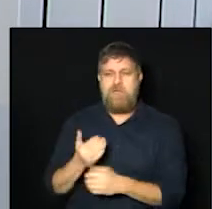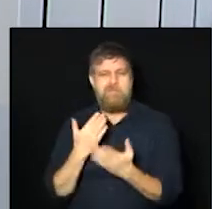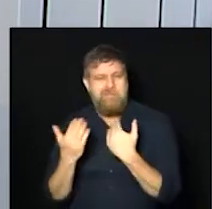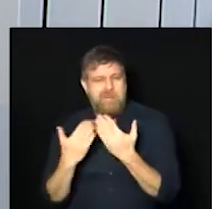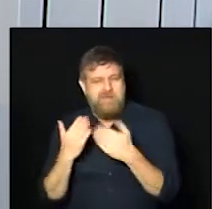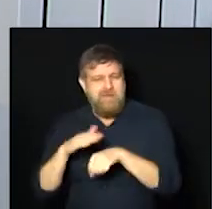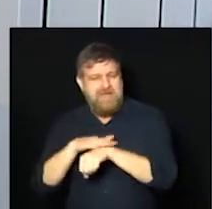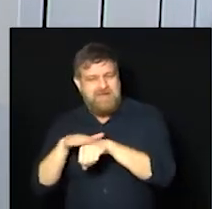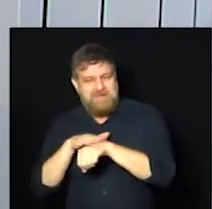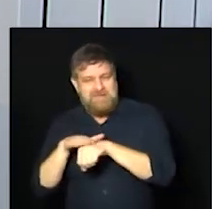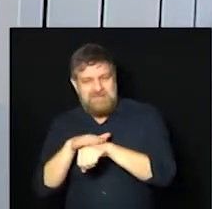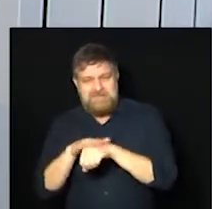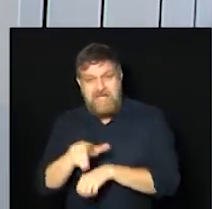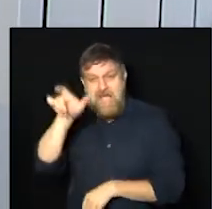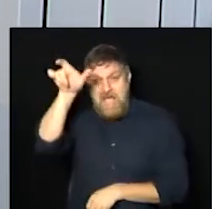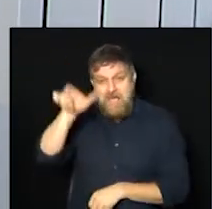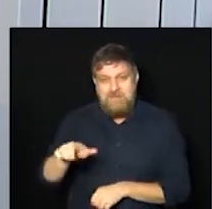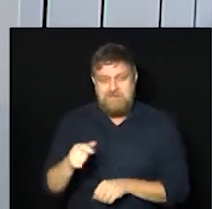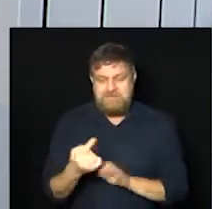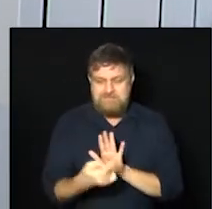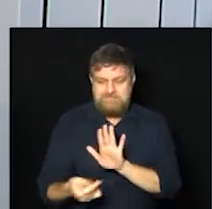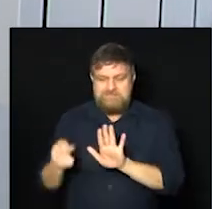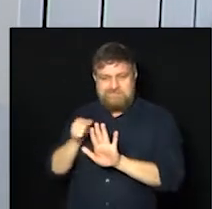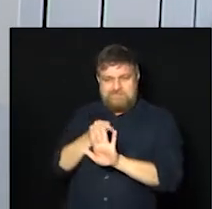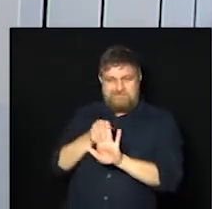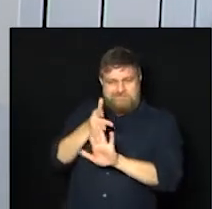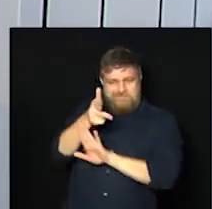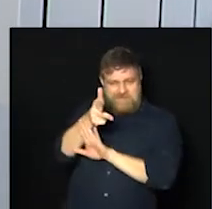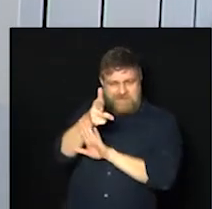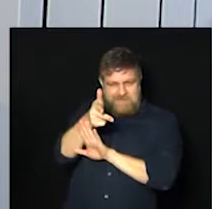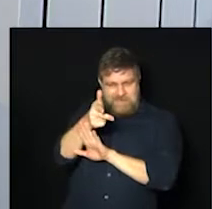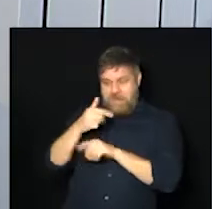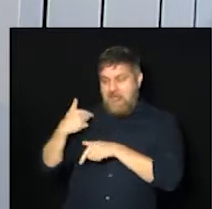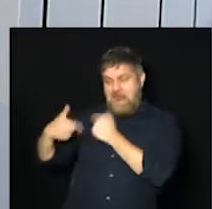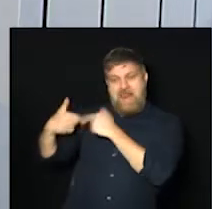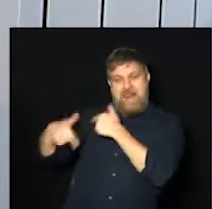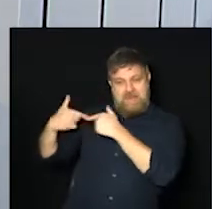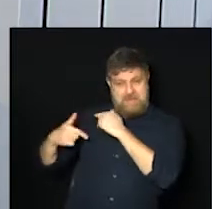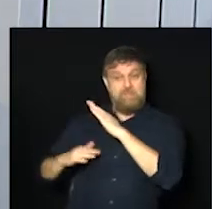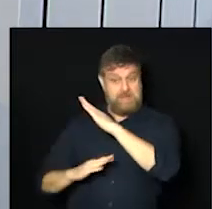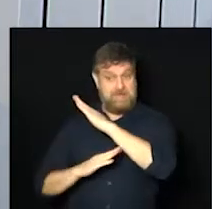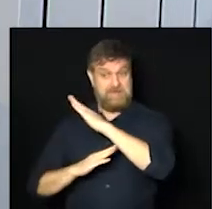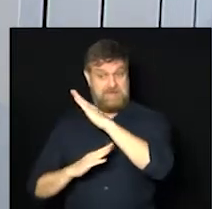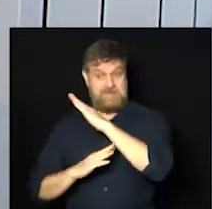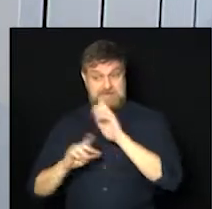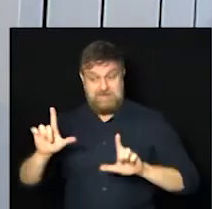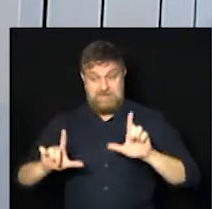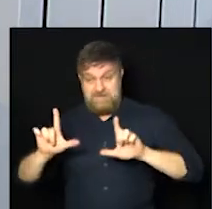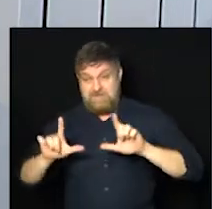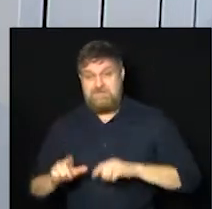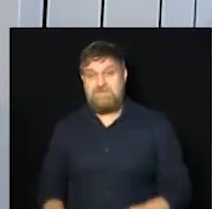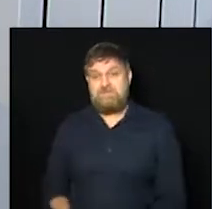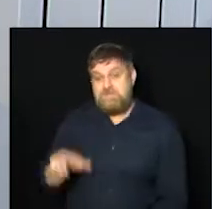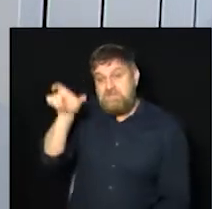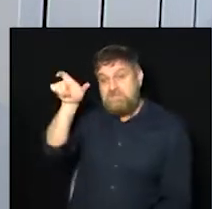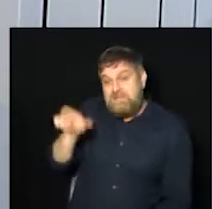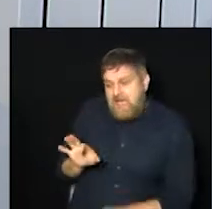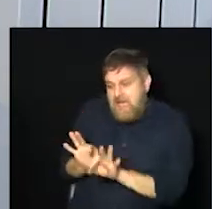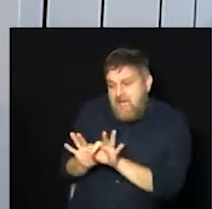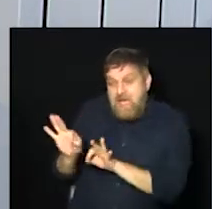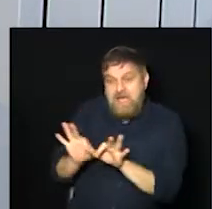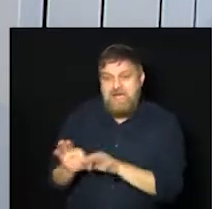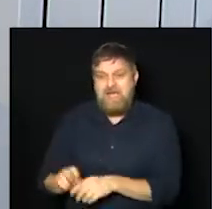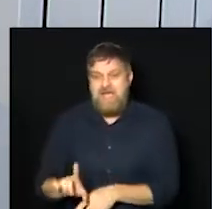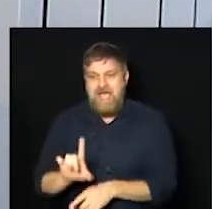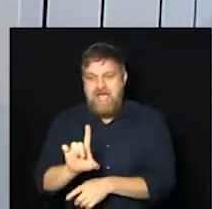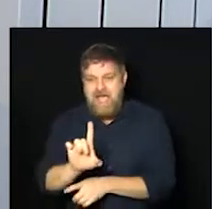viu? Ela é uma pessoa que fica atrás das câmeras. Ela trabalha aqui na TV Câmara Campinas, que é a nossa produtora, a